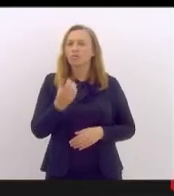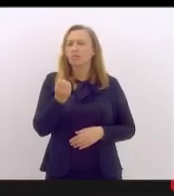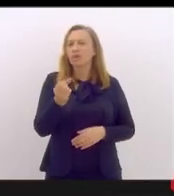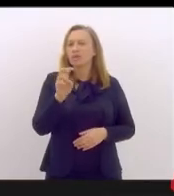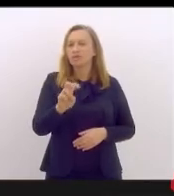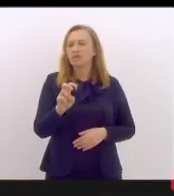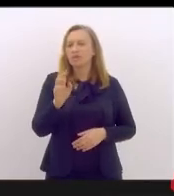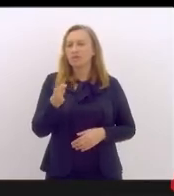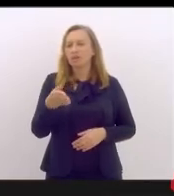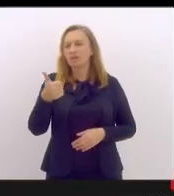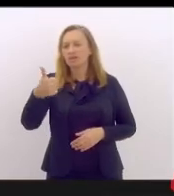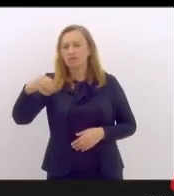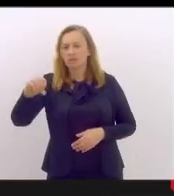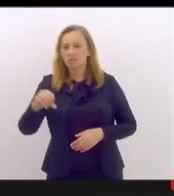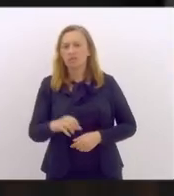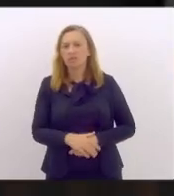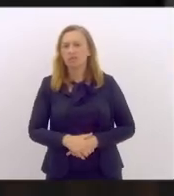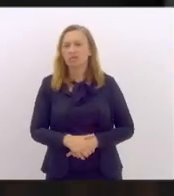65/19